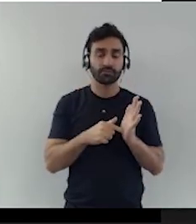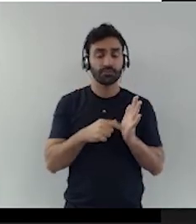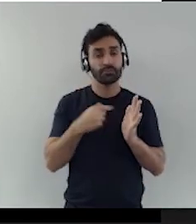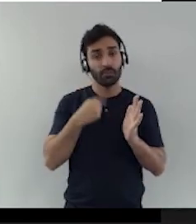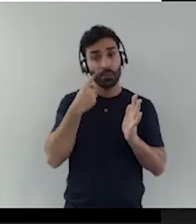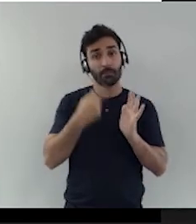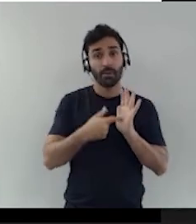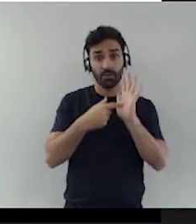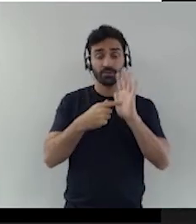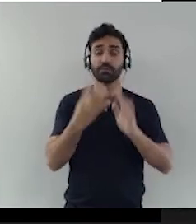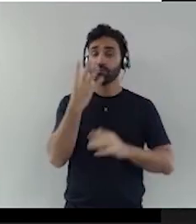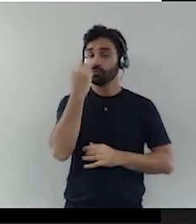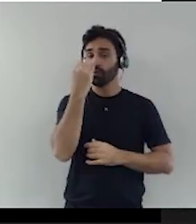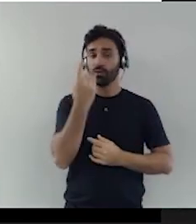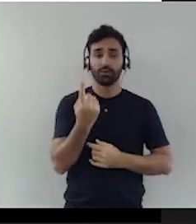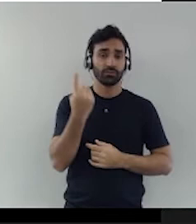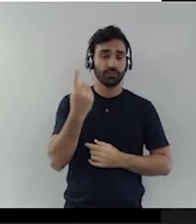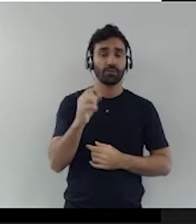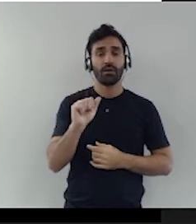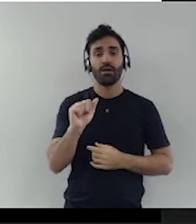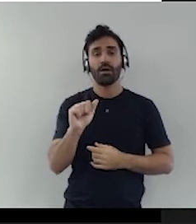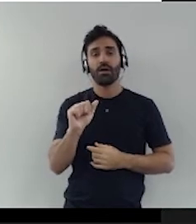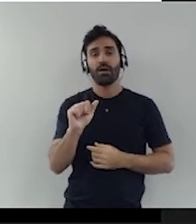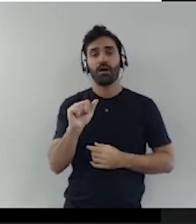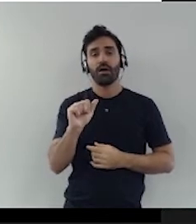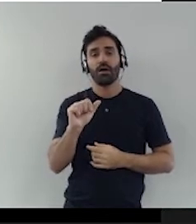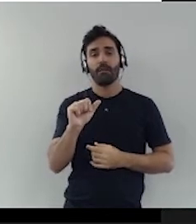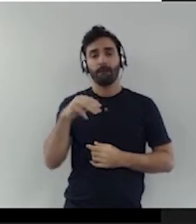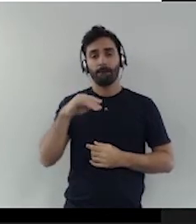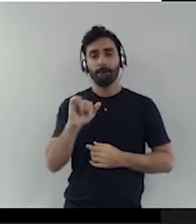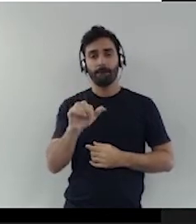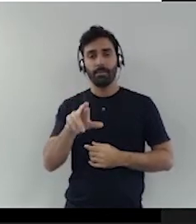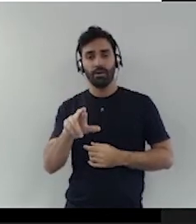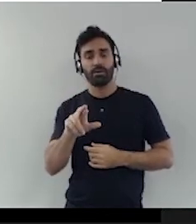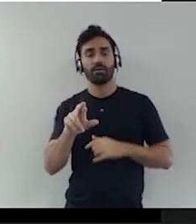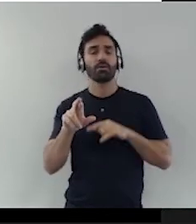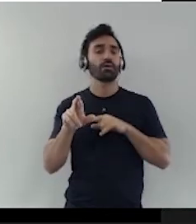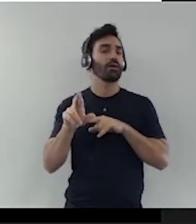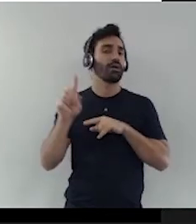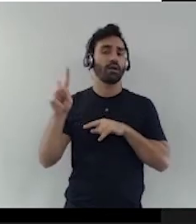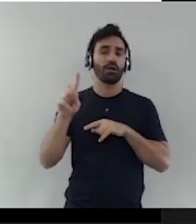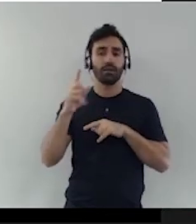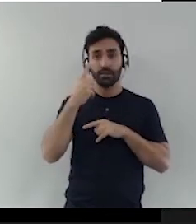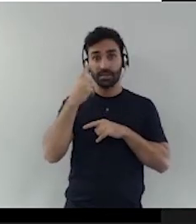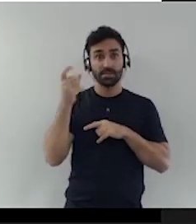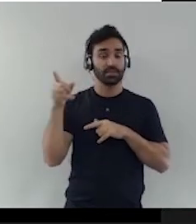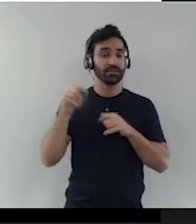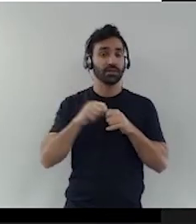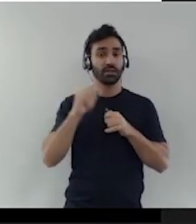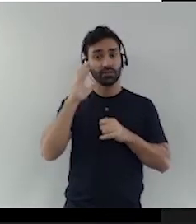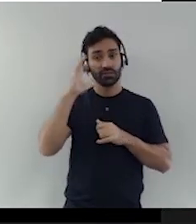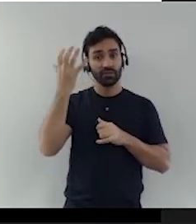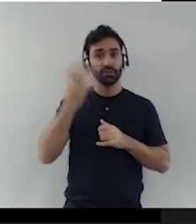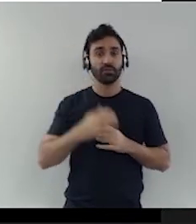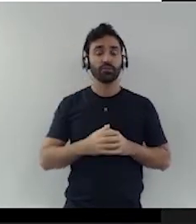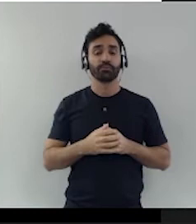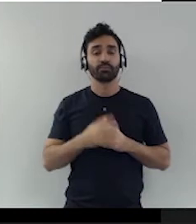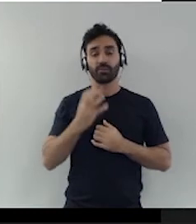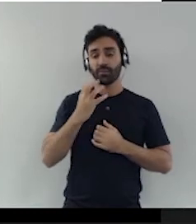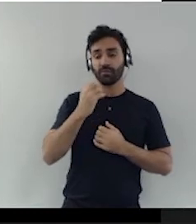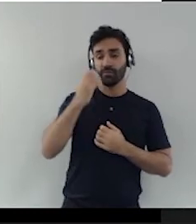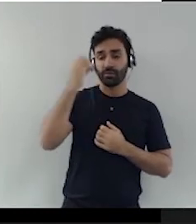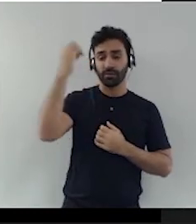do nosso navegador, Amir Klink, e é uma história muito interessante. Quando ele resolveu fazer a